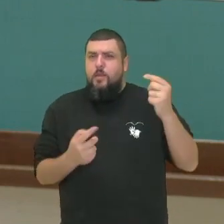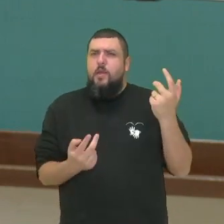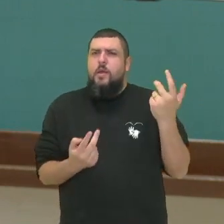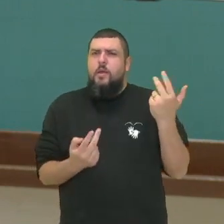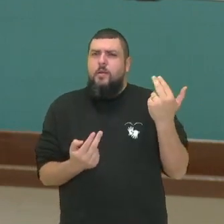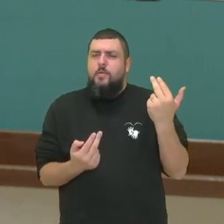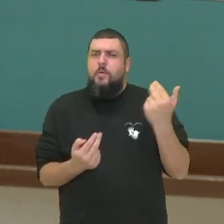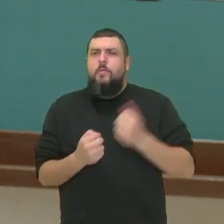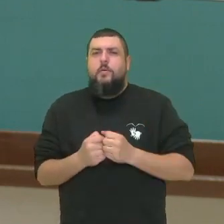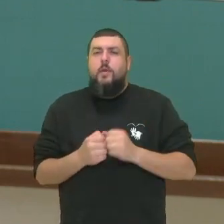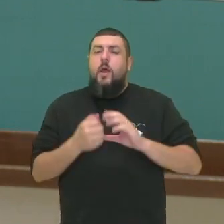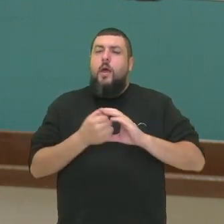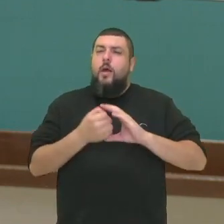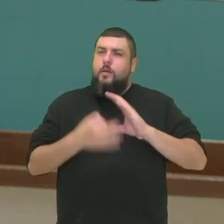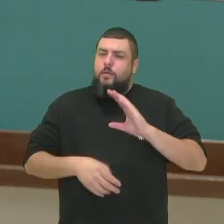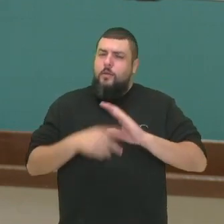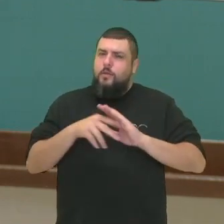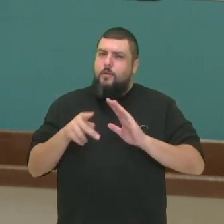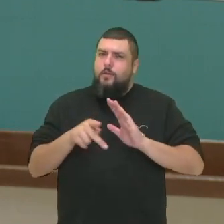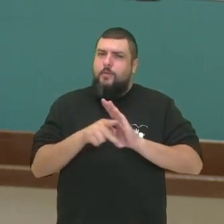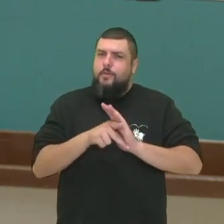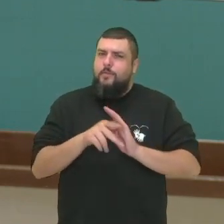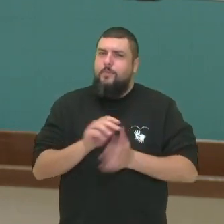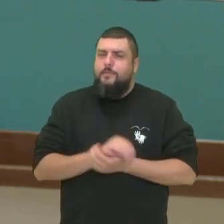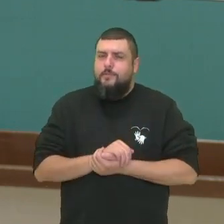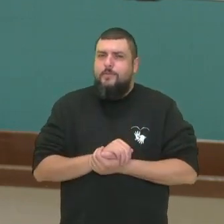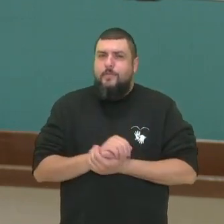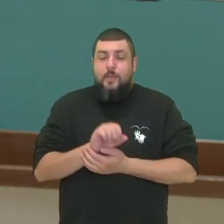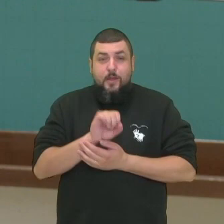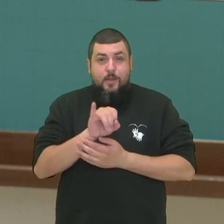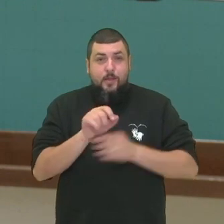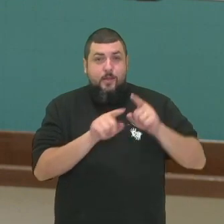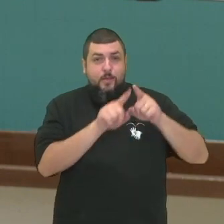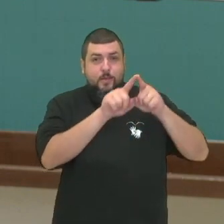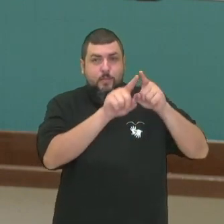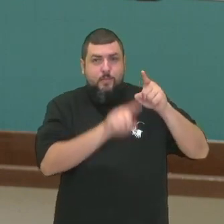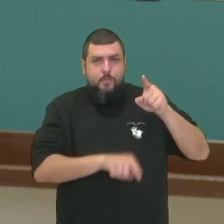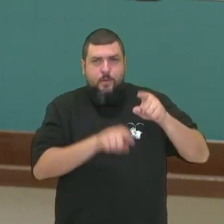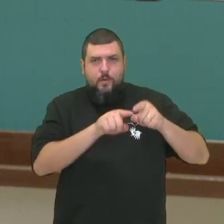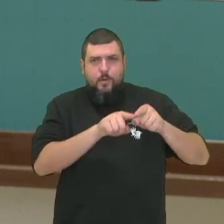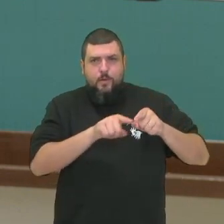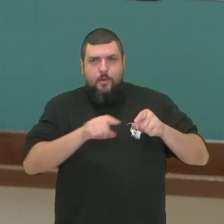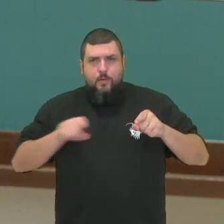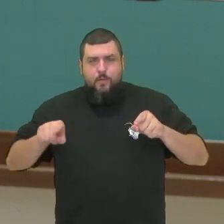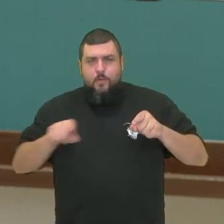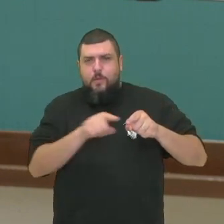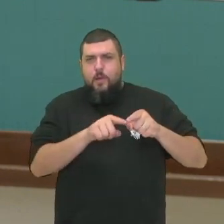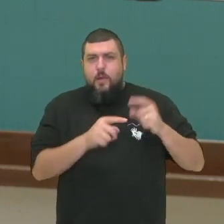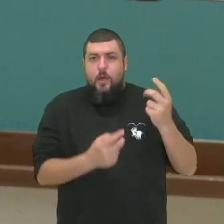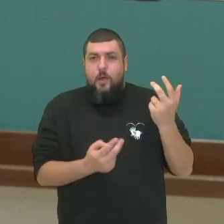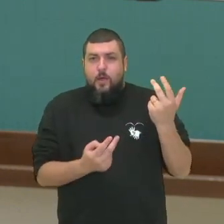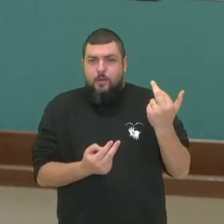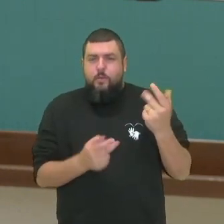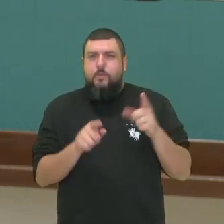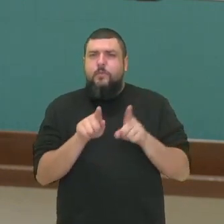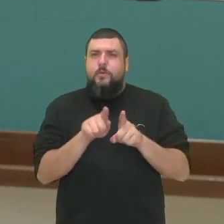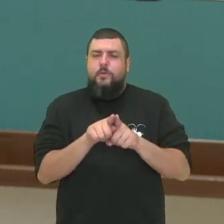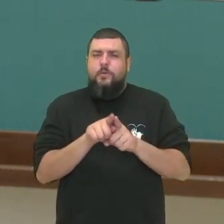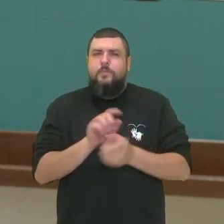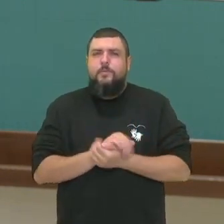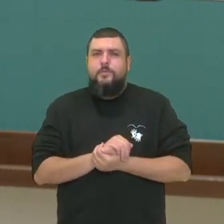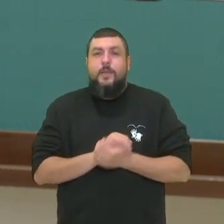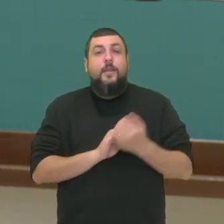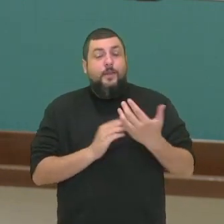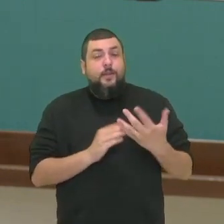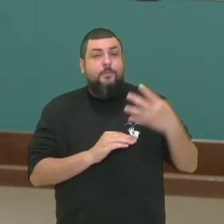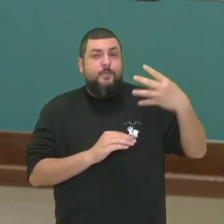uma característica do triângulo isósceles. Se ele tem esses dois ângulos iguais, ele vai ter dois ladinhos iguais também, tá bom? Então, aqui mede 4,